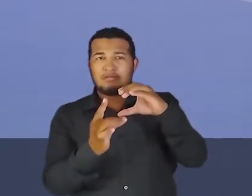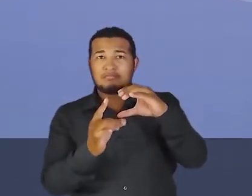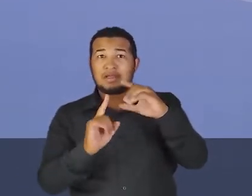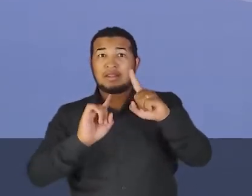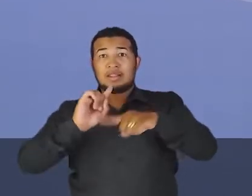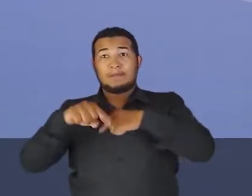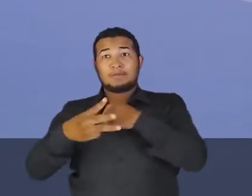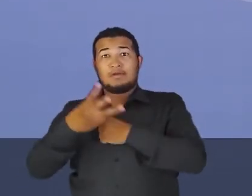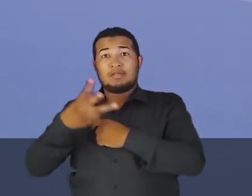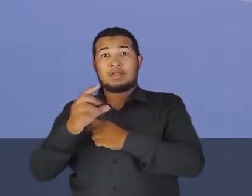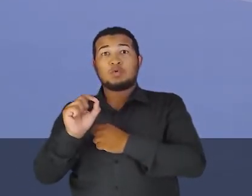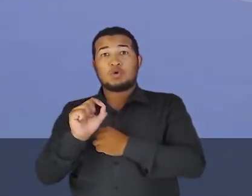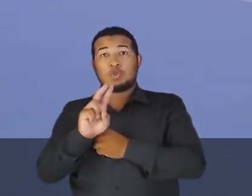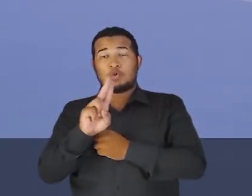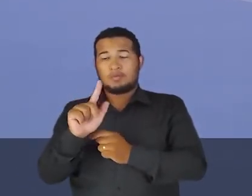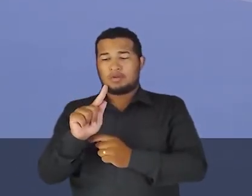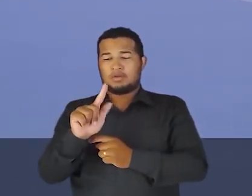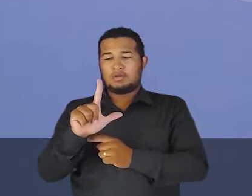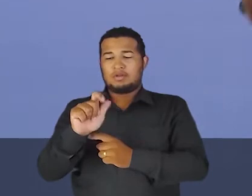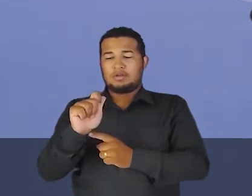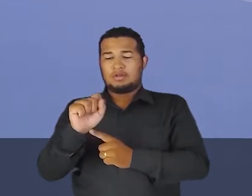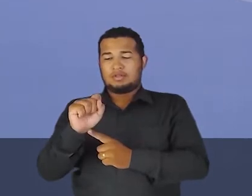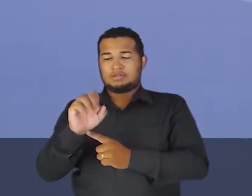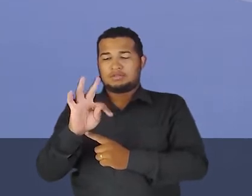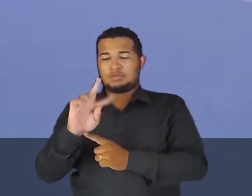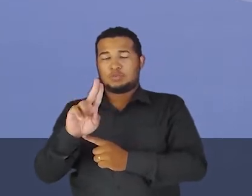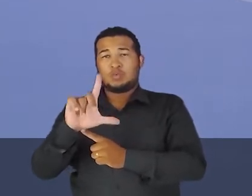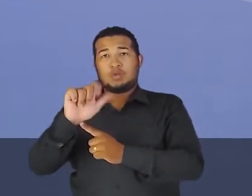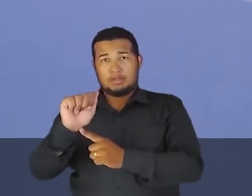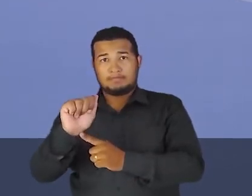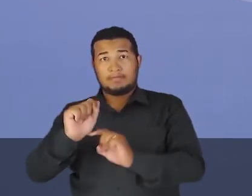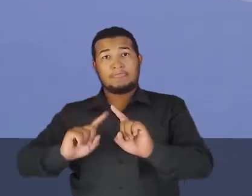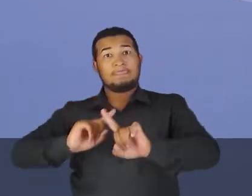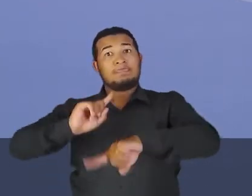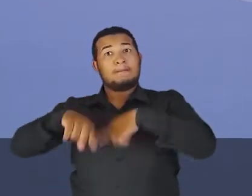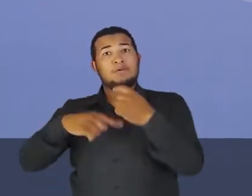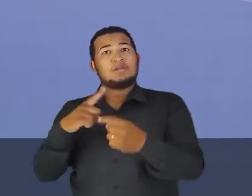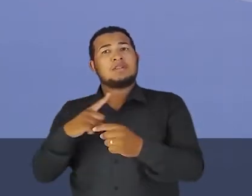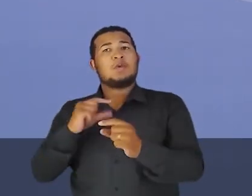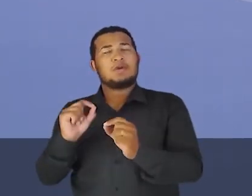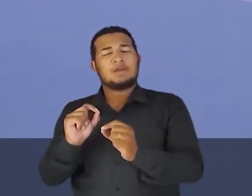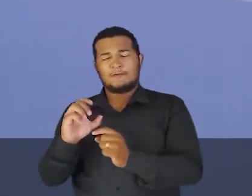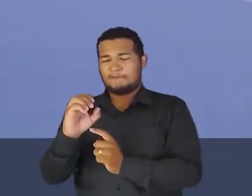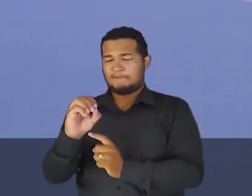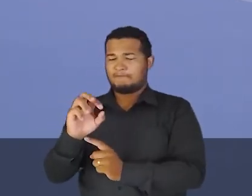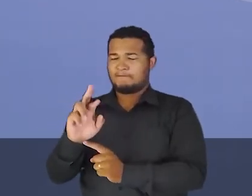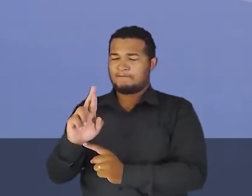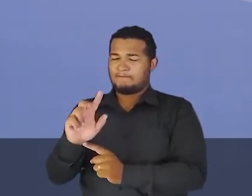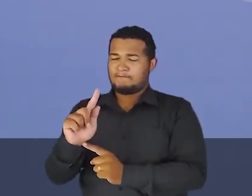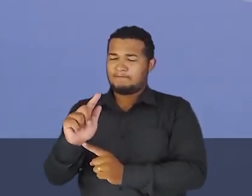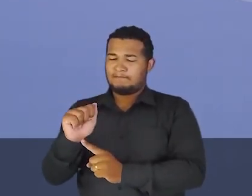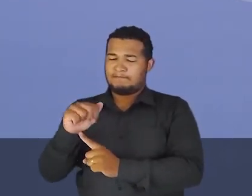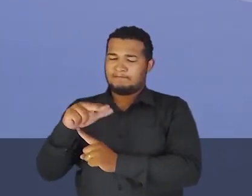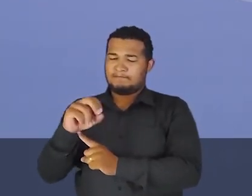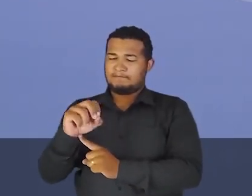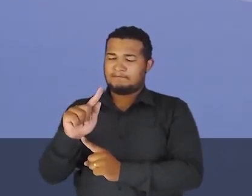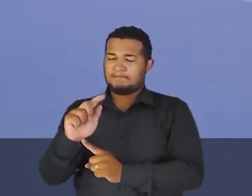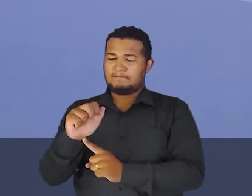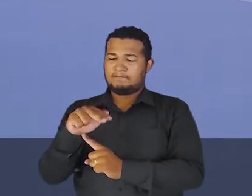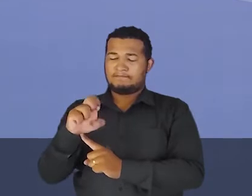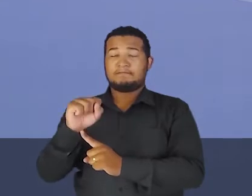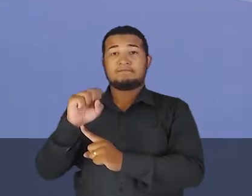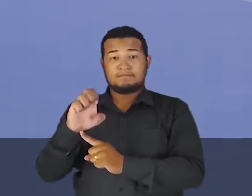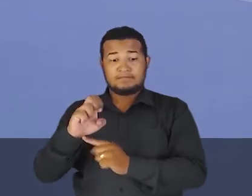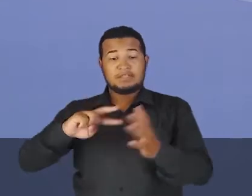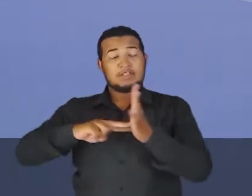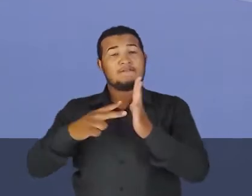terceira fase, que é chamada de gástrula, ou gastrulação. E depois nós temos a organogênese, que é o processo de formação dos órgãos,